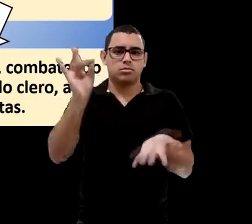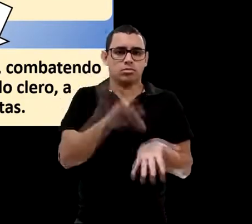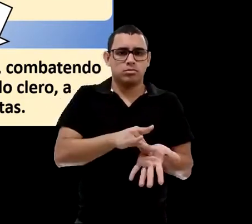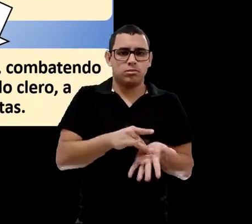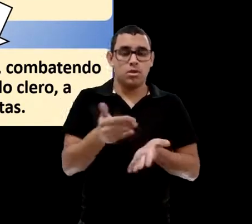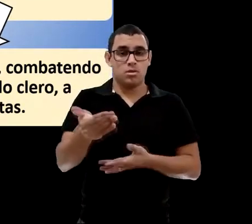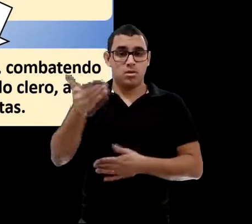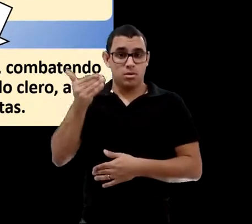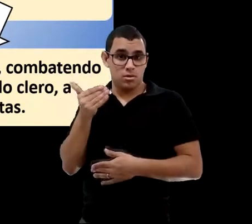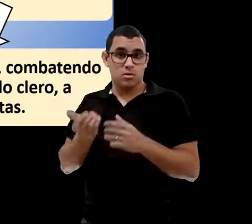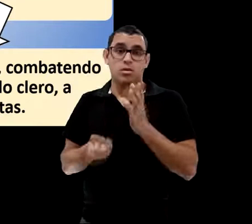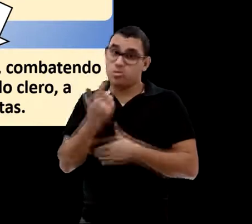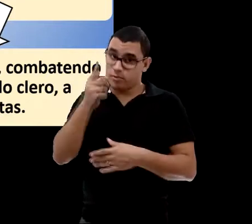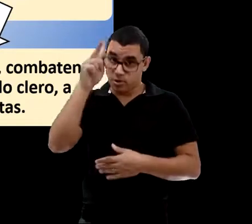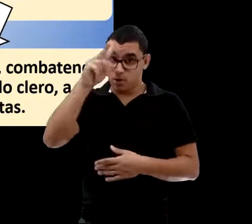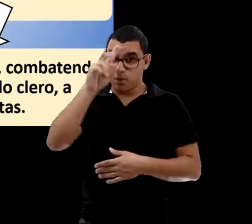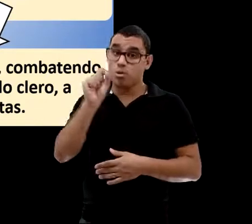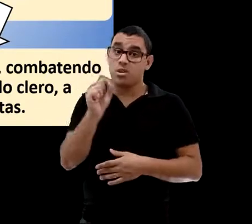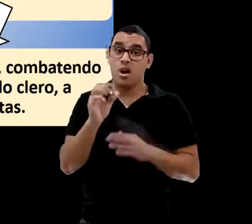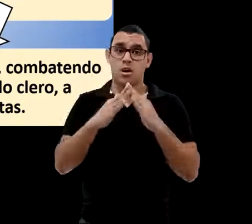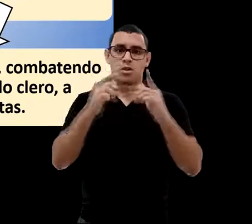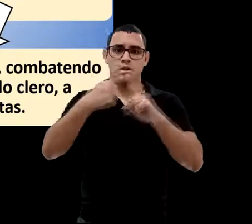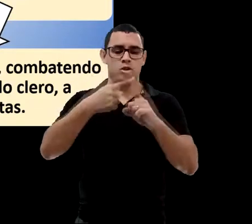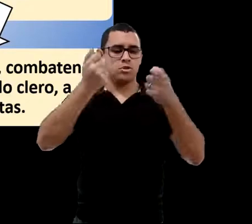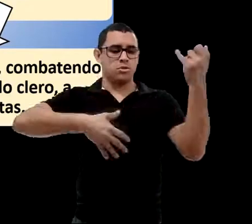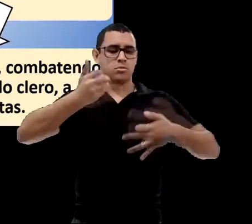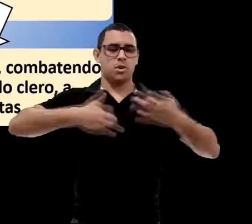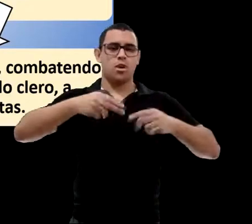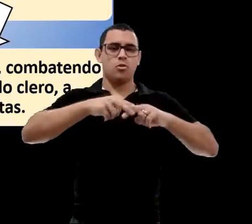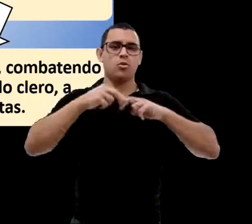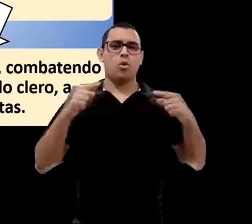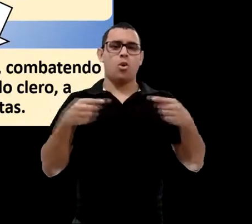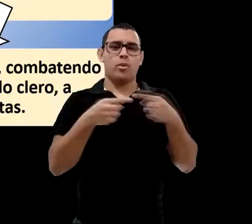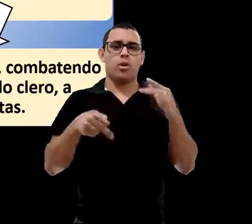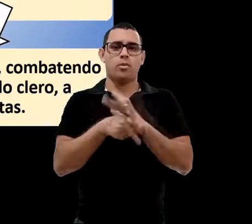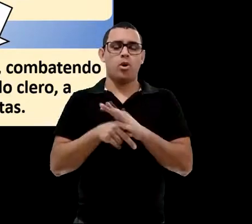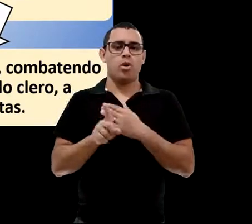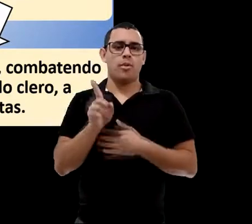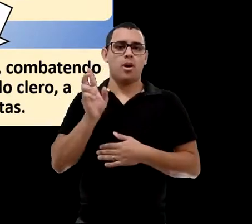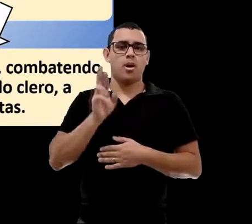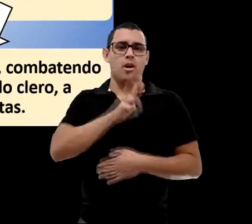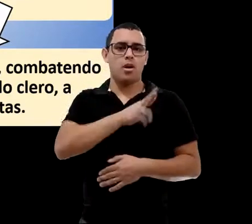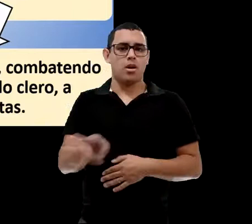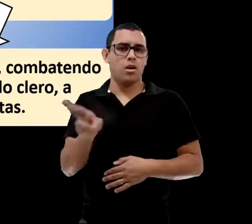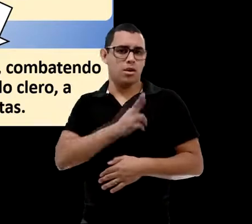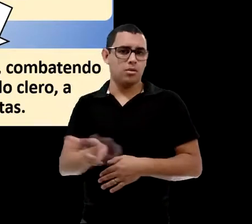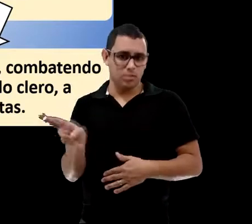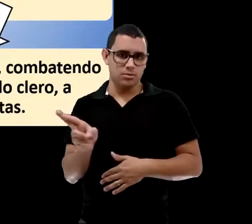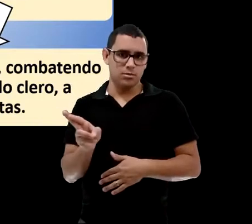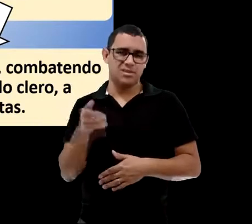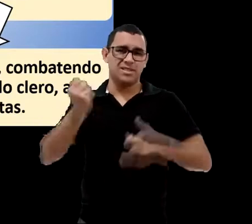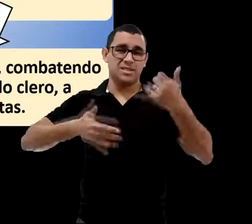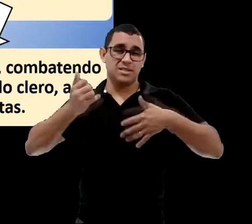explicar a realidade. Antes, vocês devem lembrar, né, a igreja explicava os acontecimentos por meio dos preceitos religiosos e da